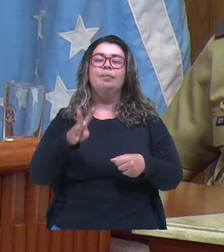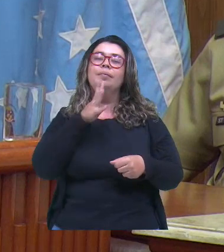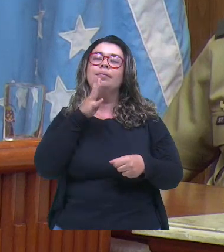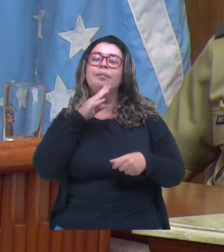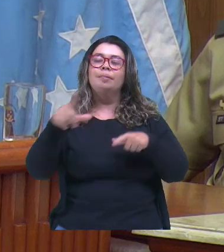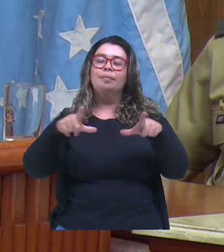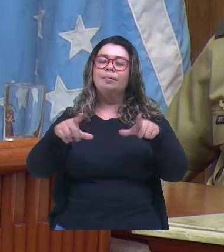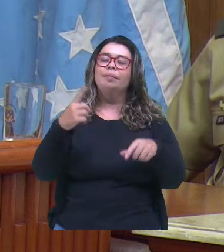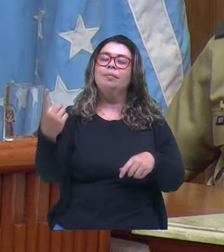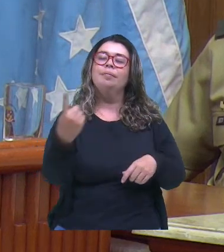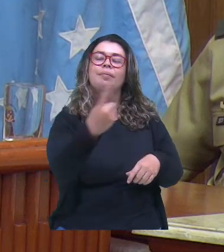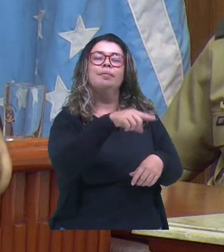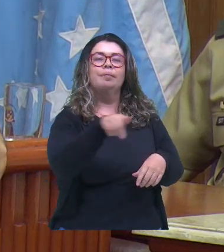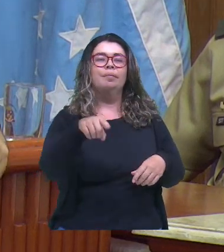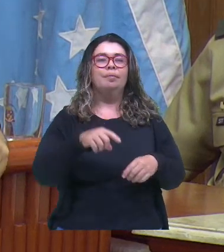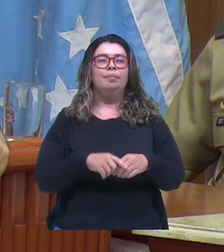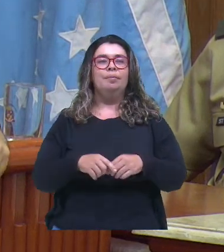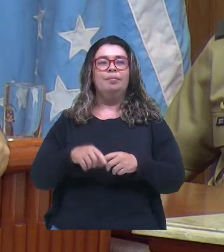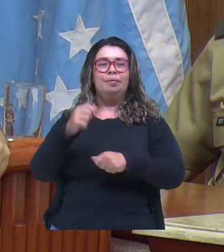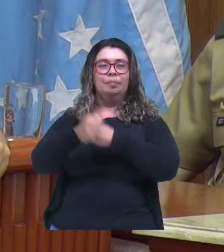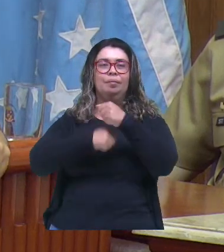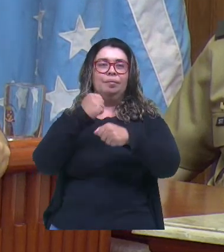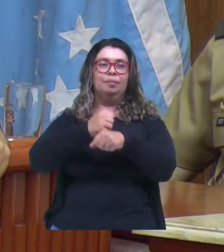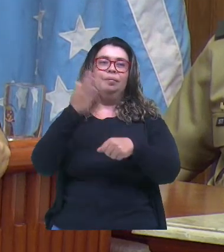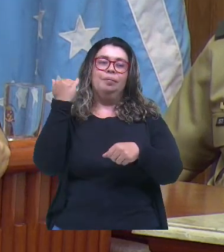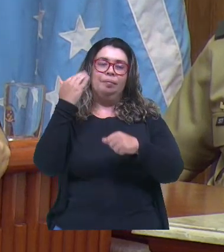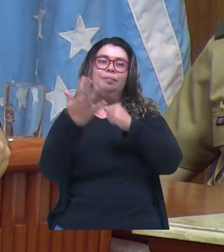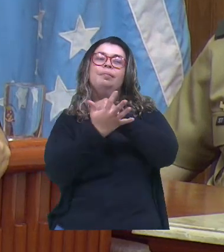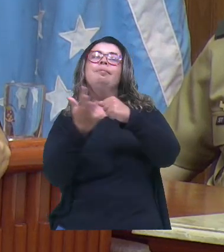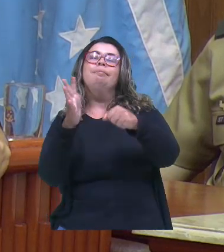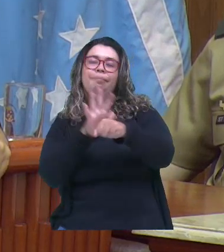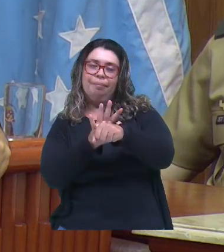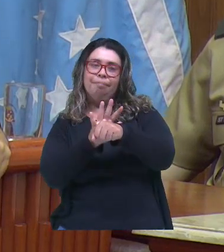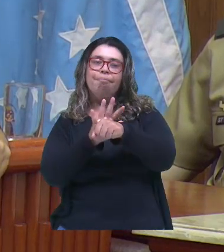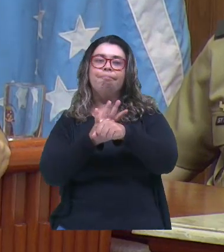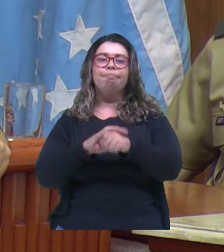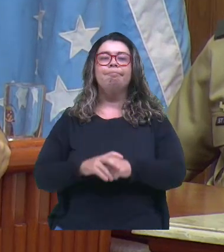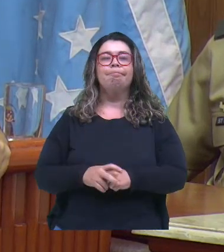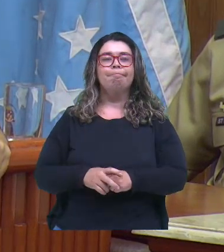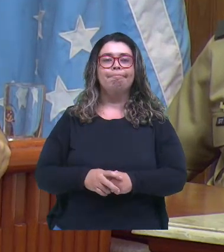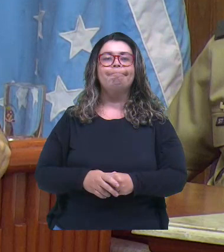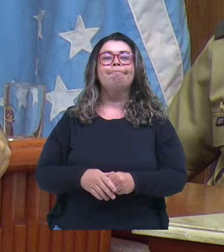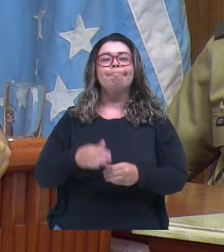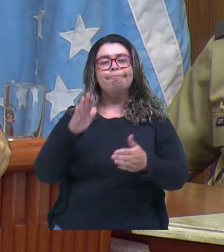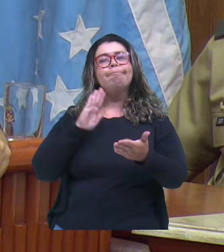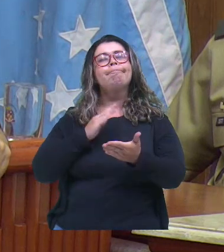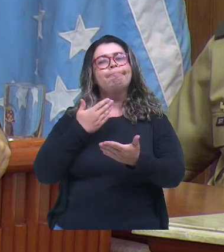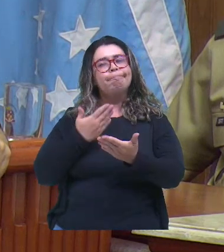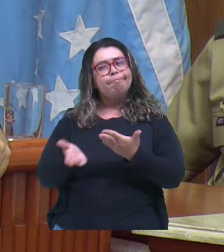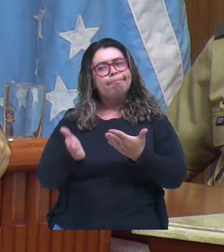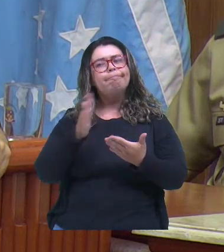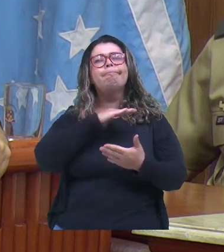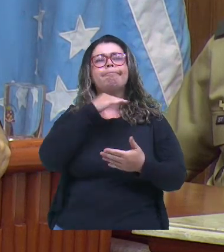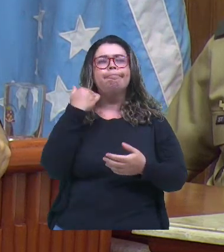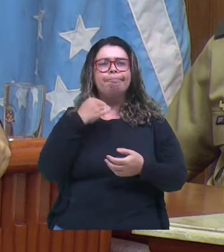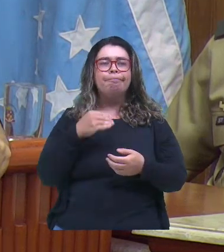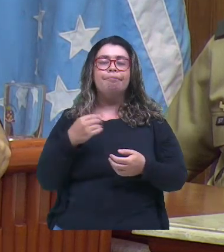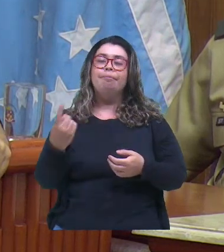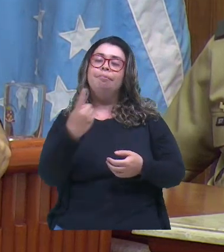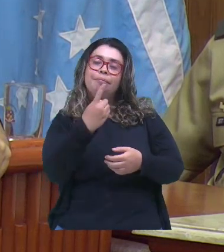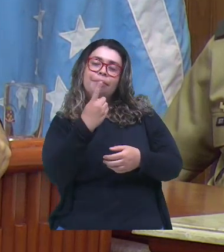vocês. É inegável que o ano passado, um ano de pandemia, um ano em que perdas ocorreram, em que cada um aqui teve que se